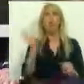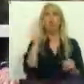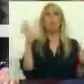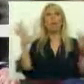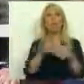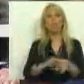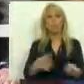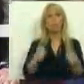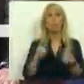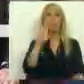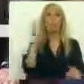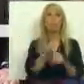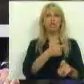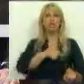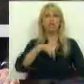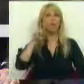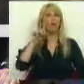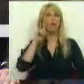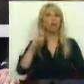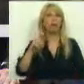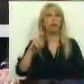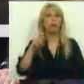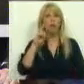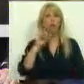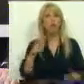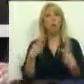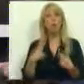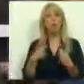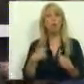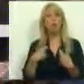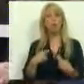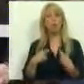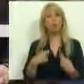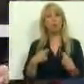correta fiscalização e uma garantia de que os custos imputáveis